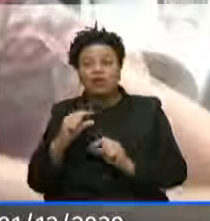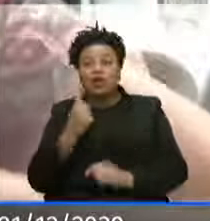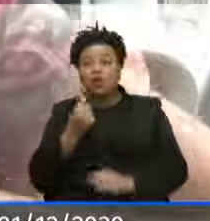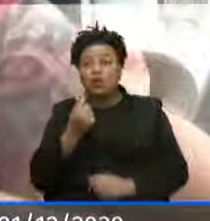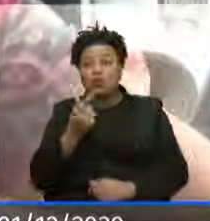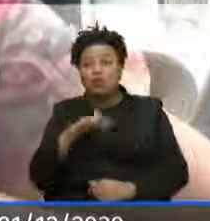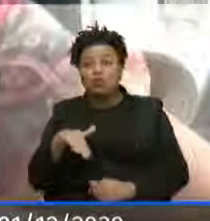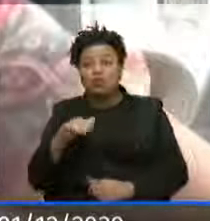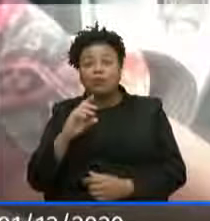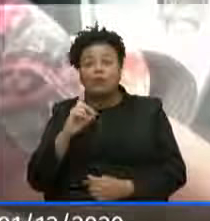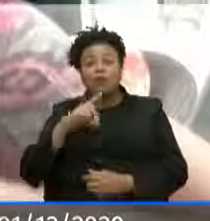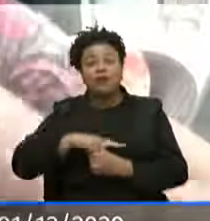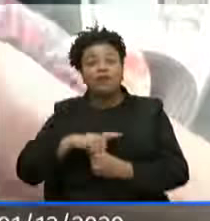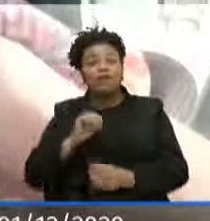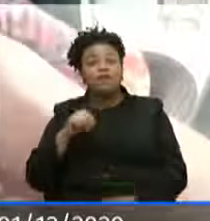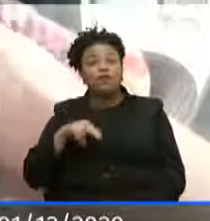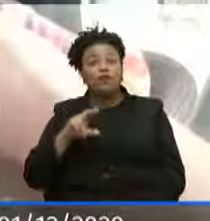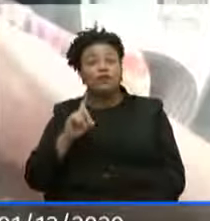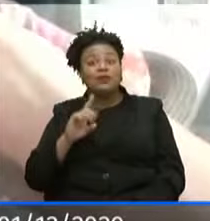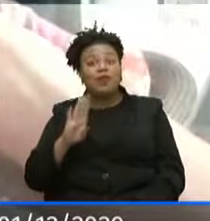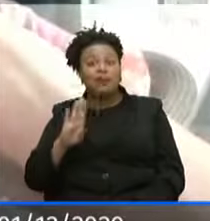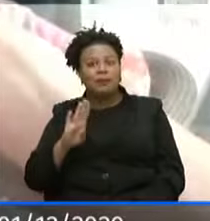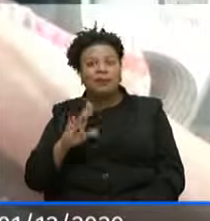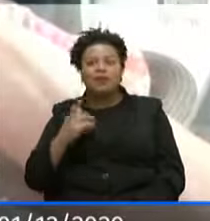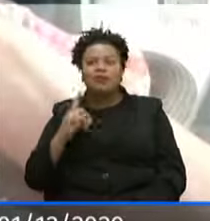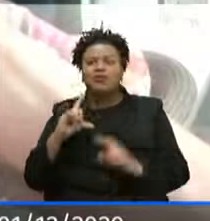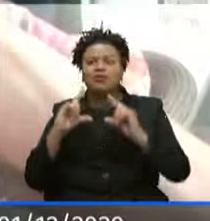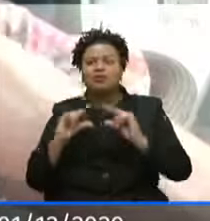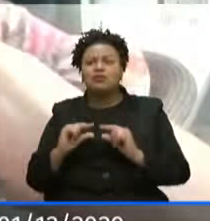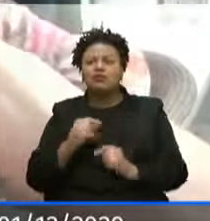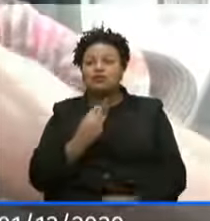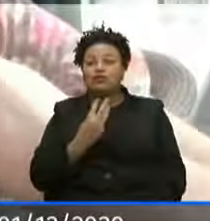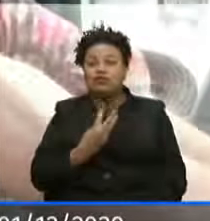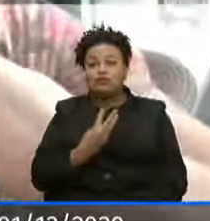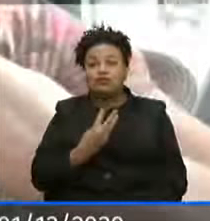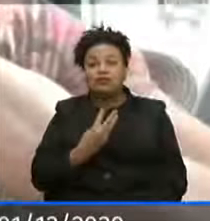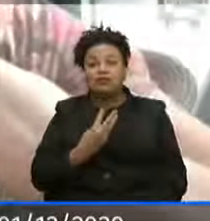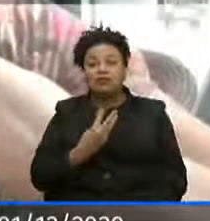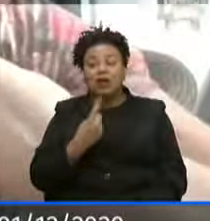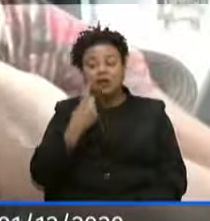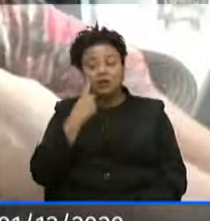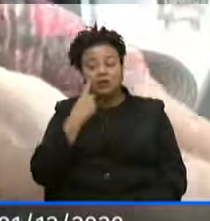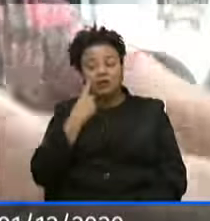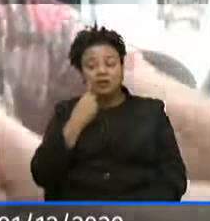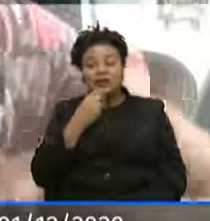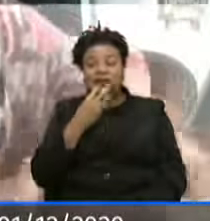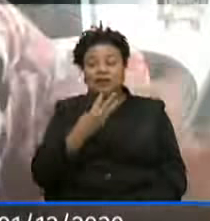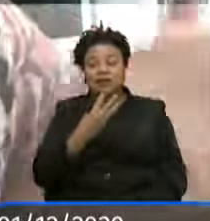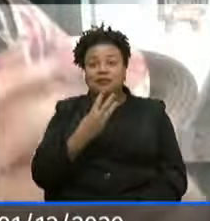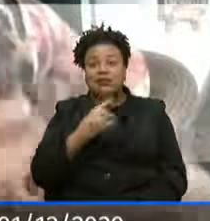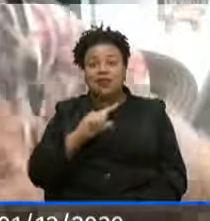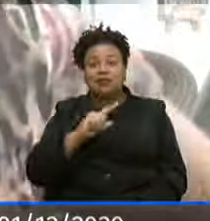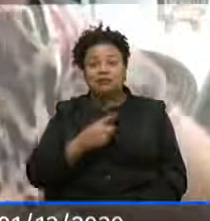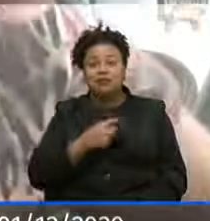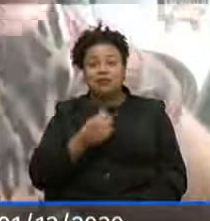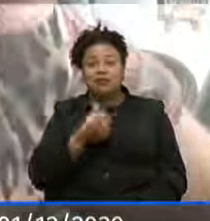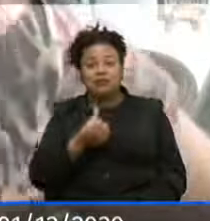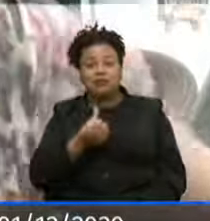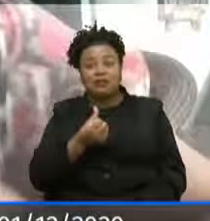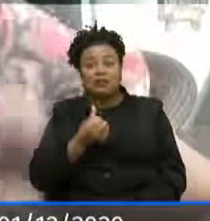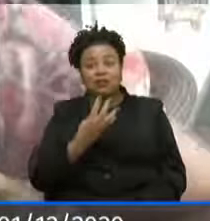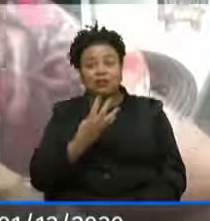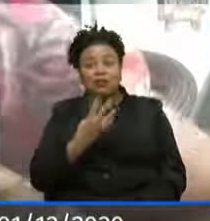para fins do Fundeb. Então está reduzindo de 300, olha aqui, ó. De